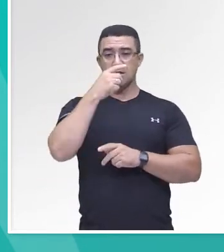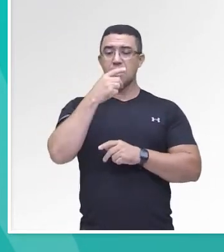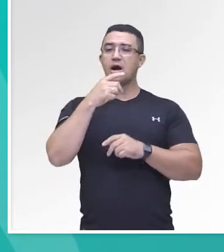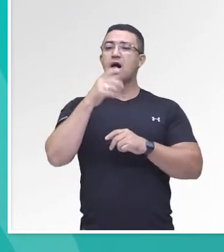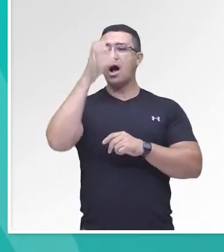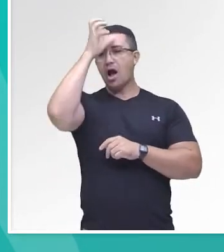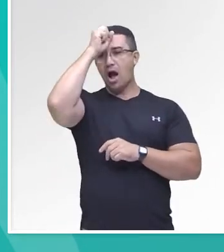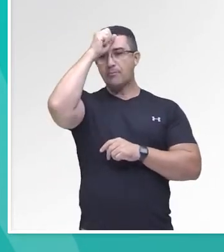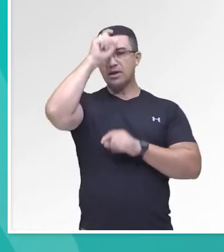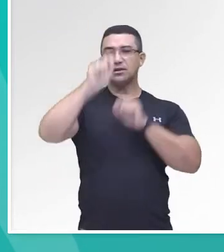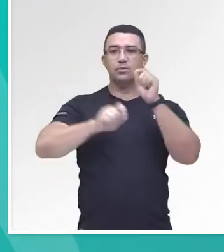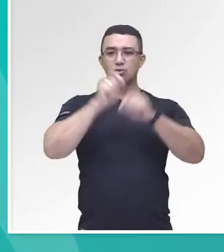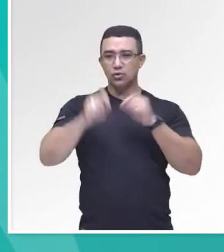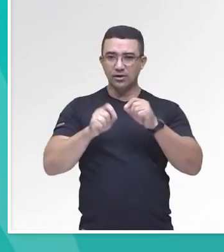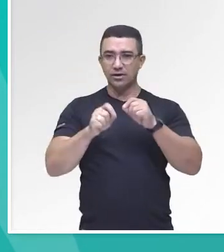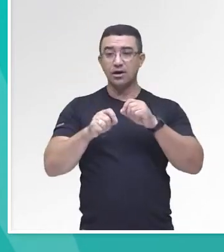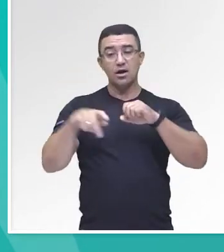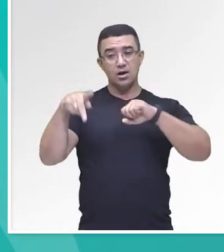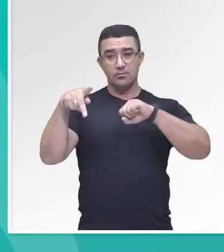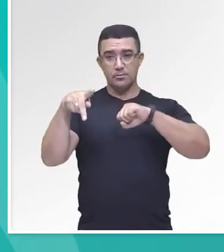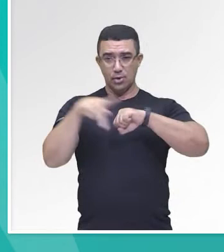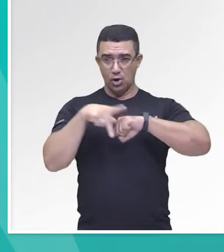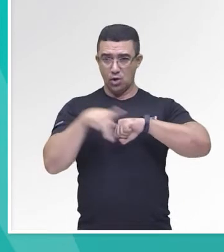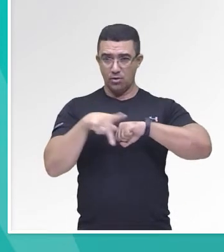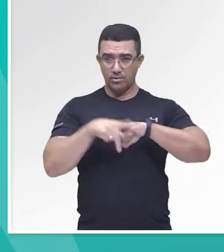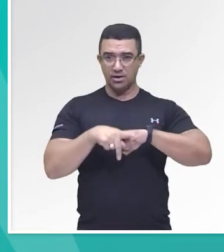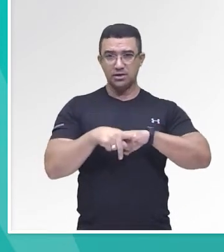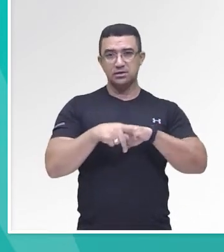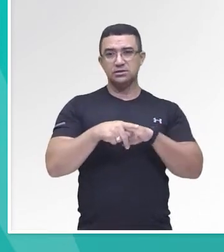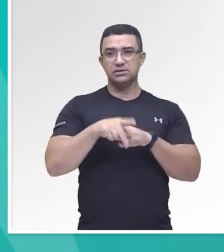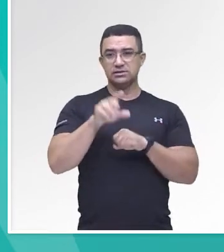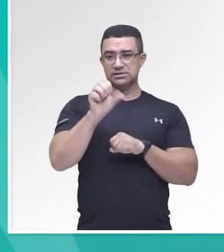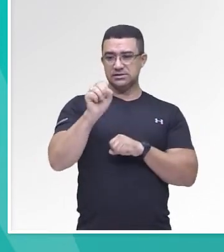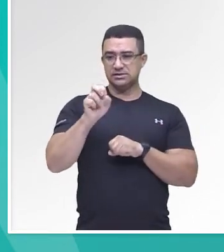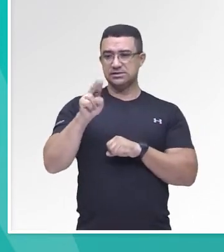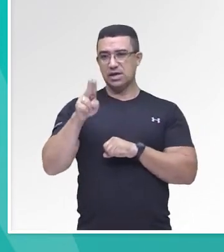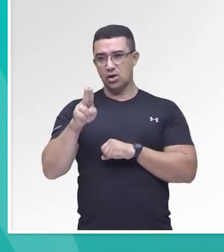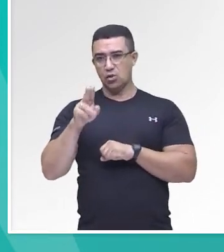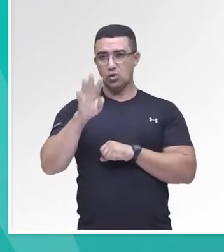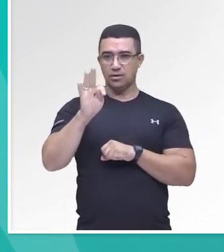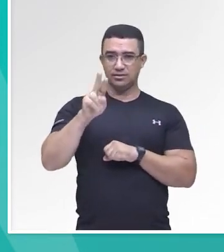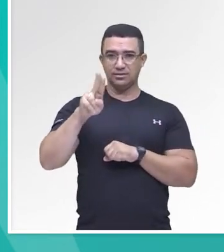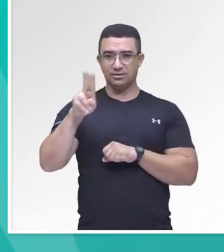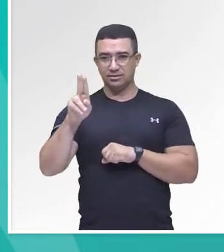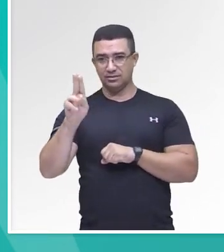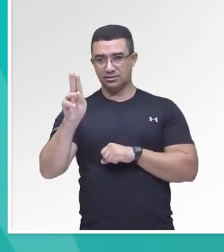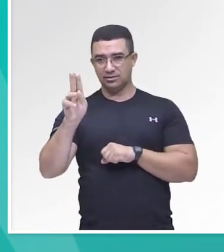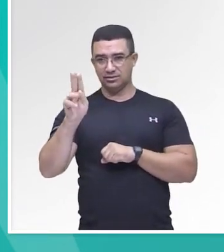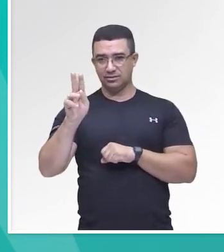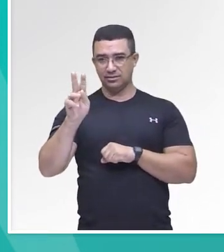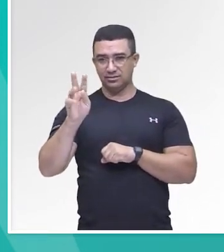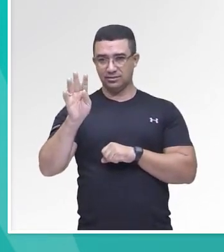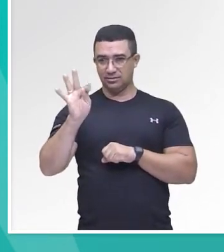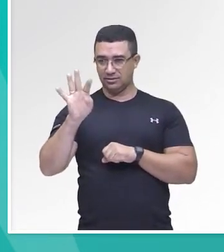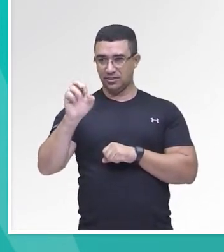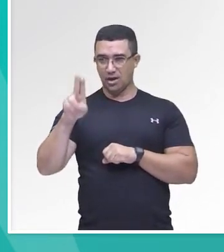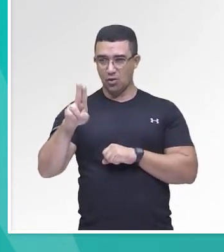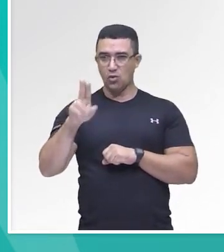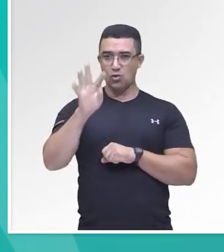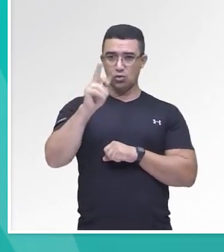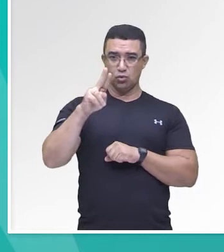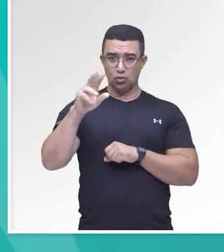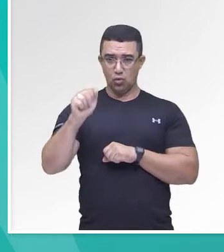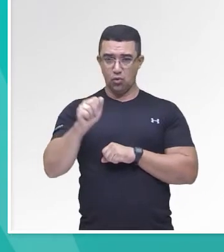pronome tua, teu, tuas, teus aparecem para expressar que o elemento, né, o alvo da